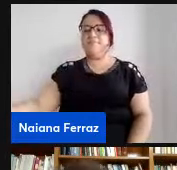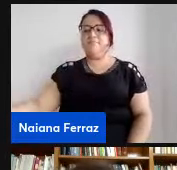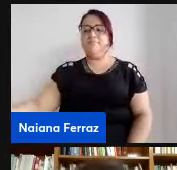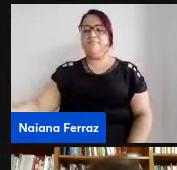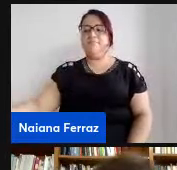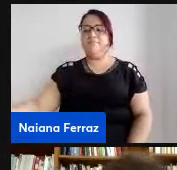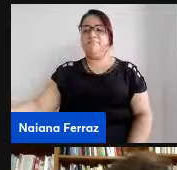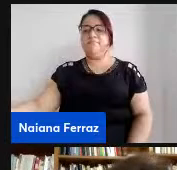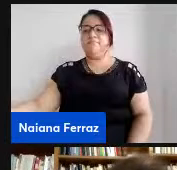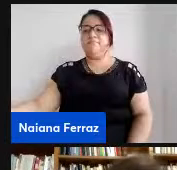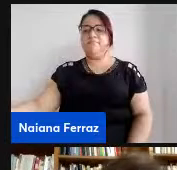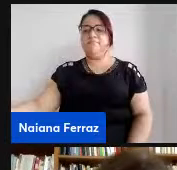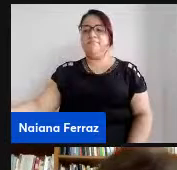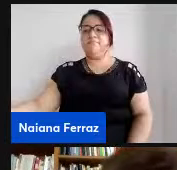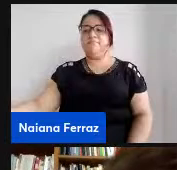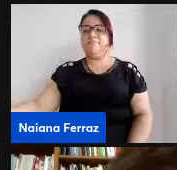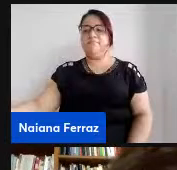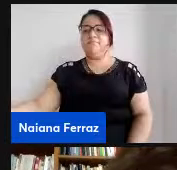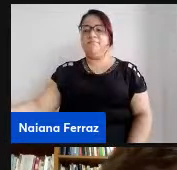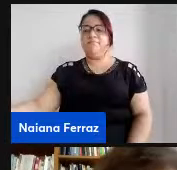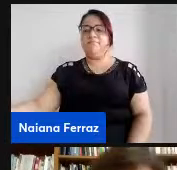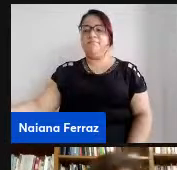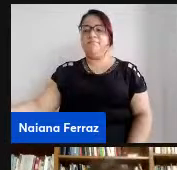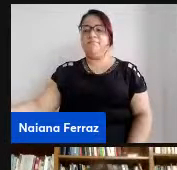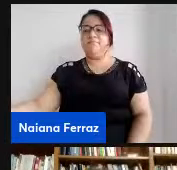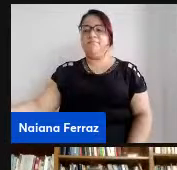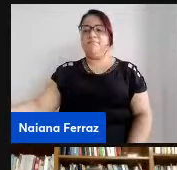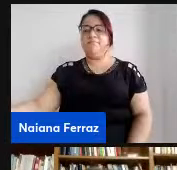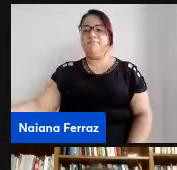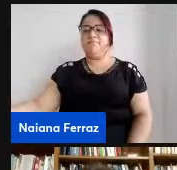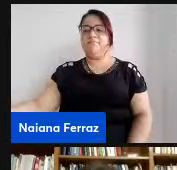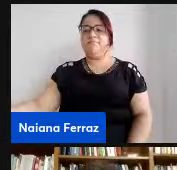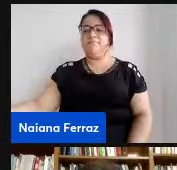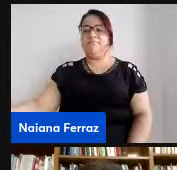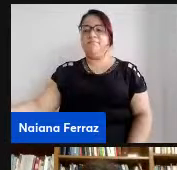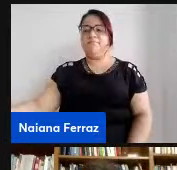participando, né, que explora a temática de alfabetização e que corresponde, sim, o